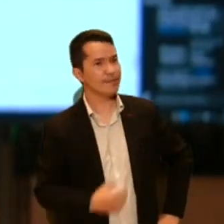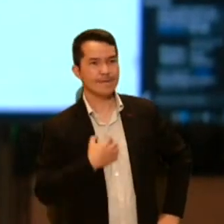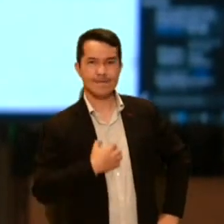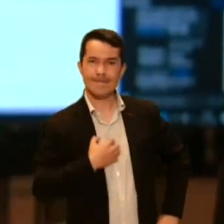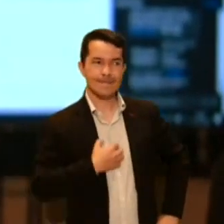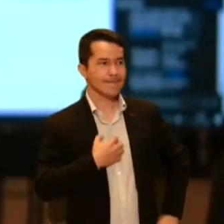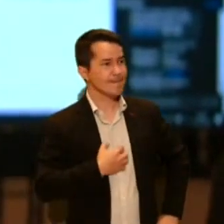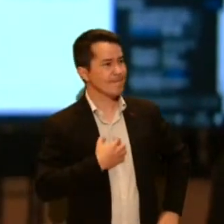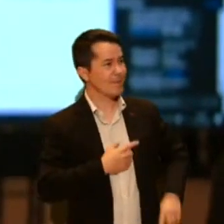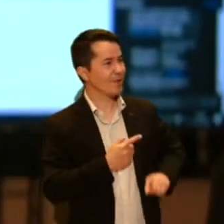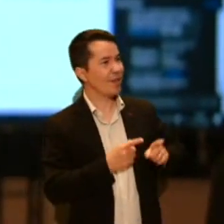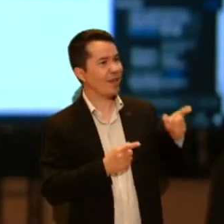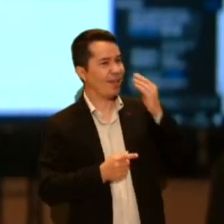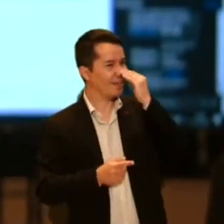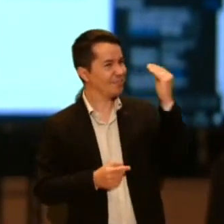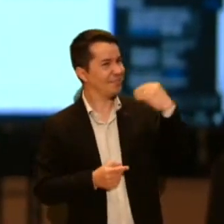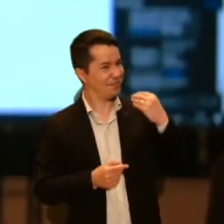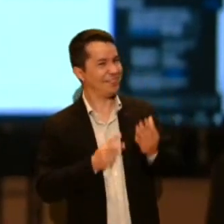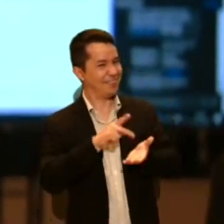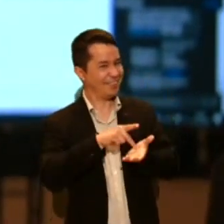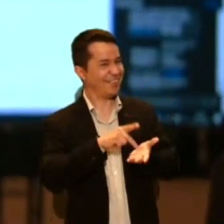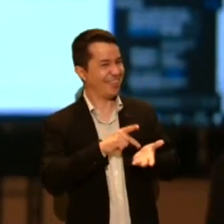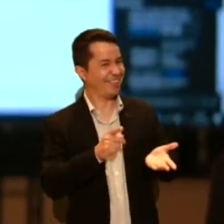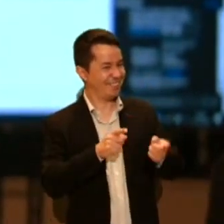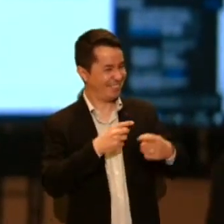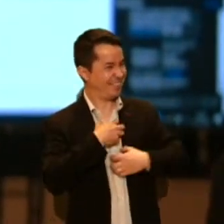pessoa ignora a gente que ele é o quê? Orgulhoso.